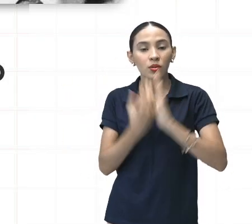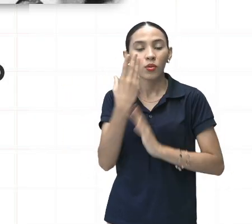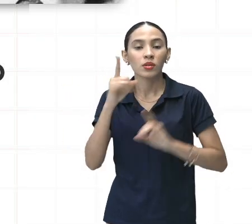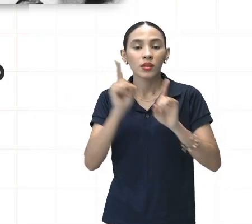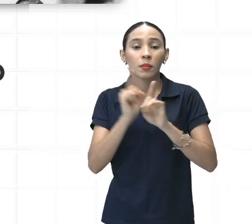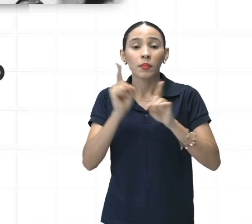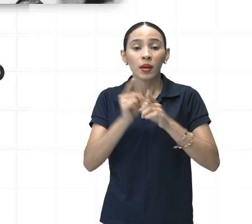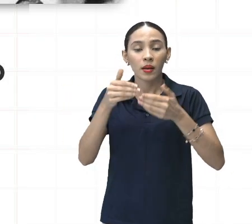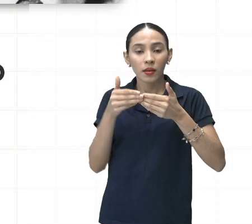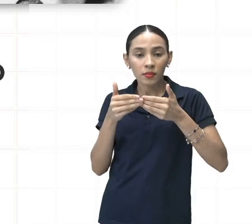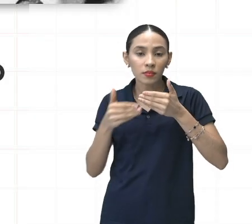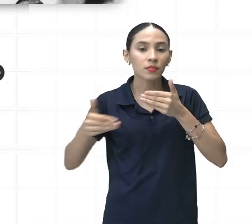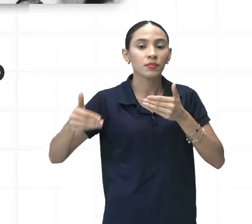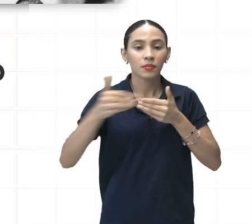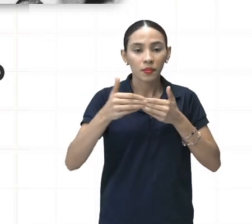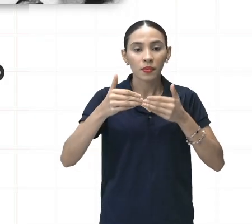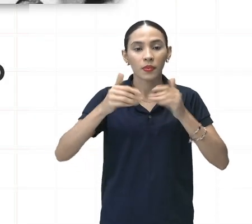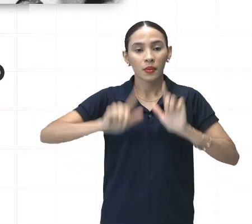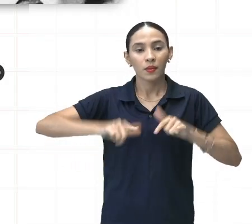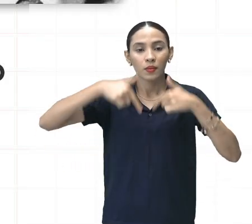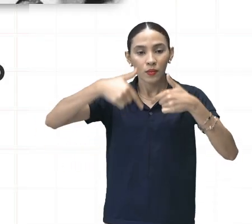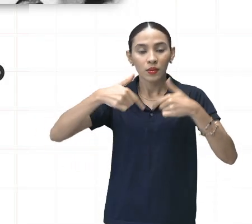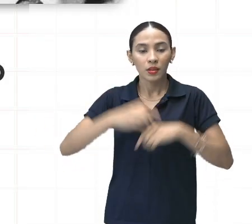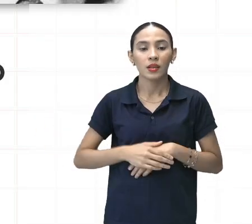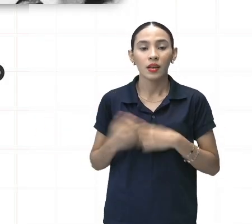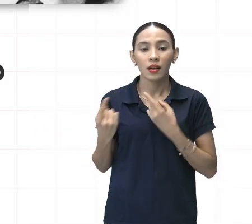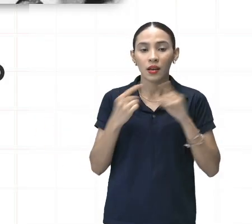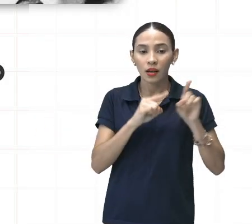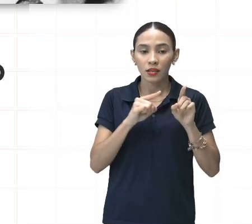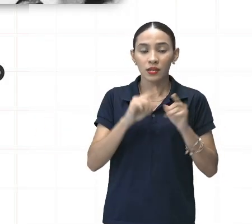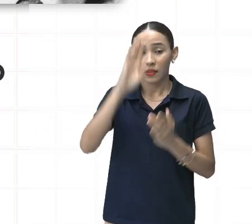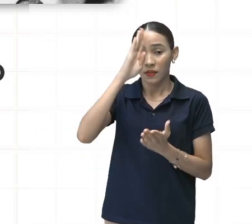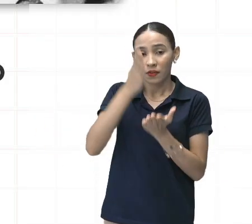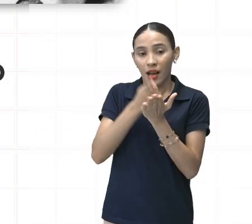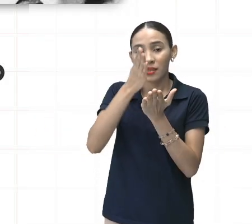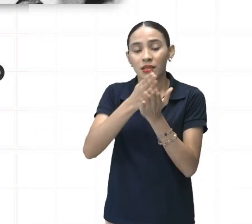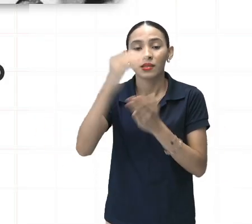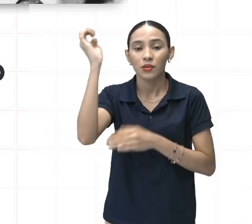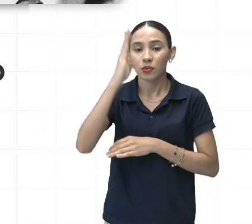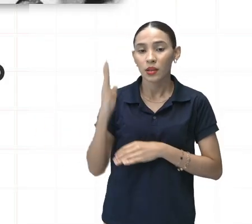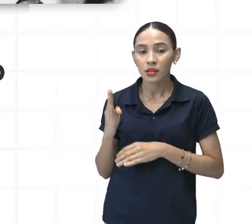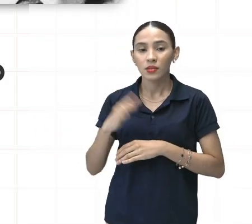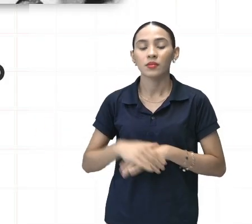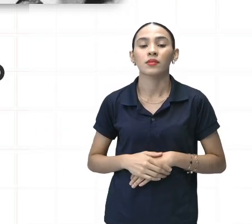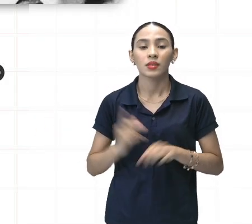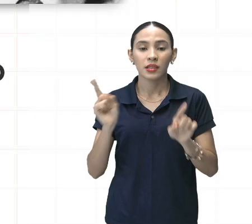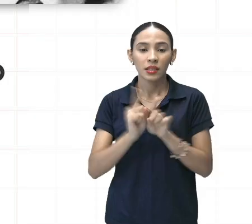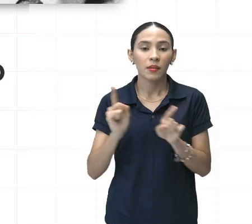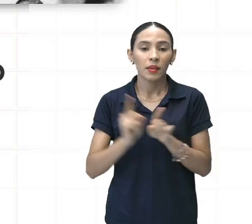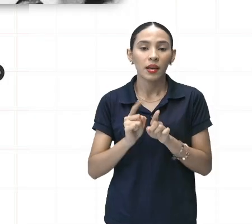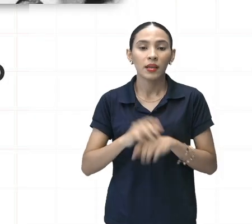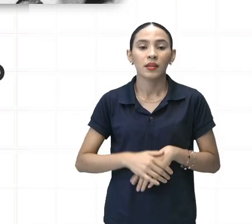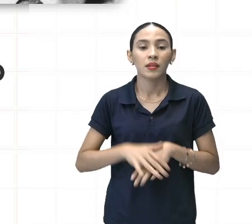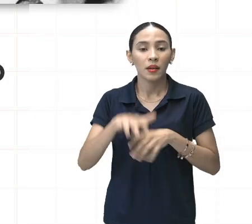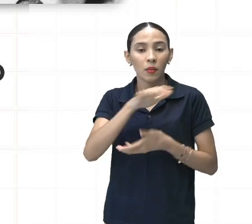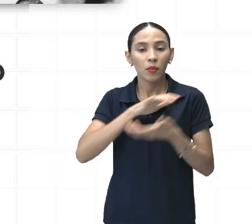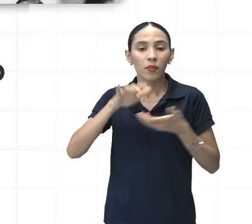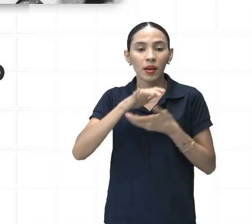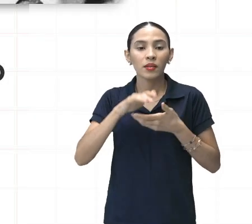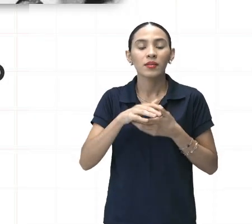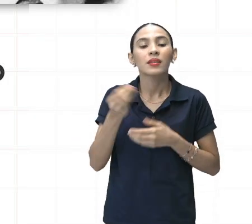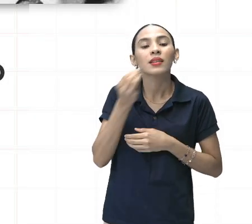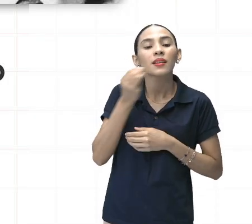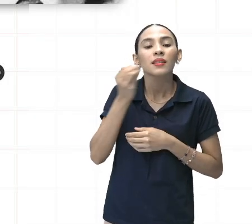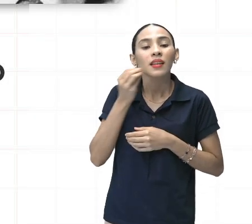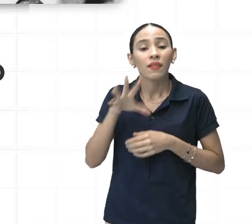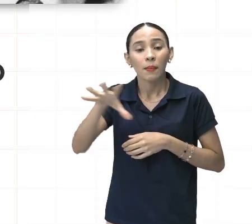surgiu como frente de luta antifascista no Brasil, converteu-se em um movimento que